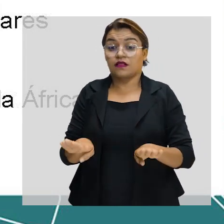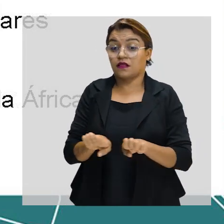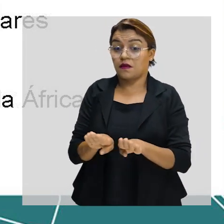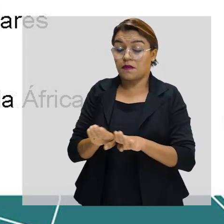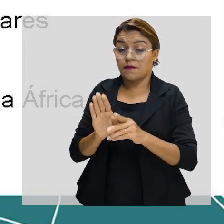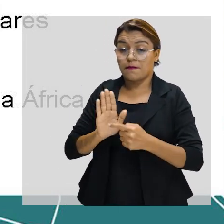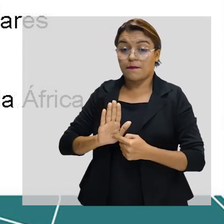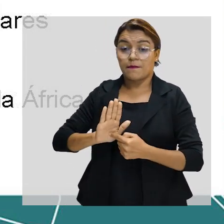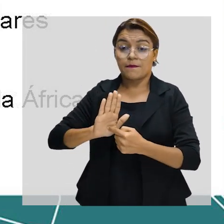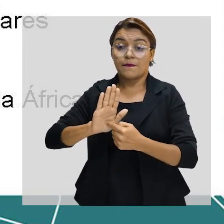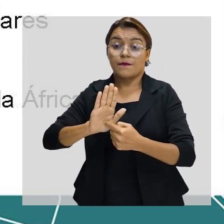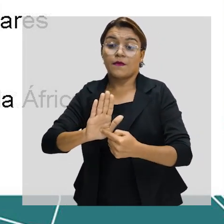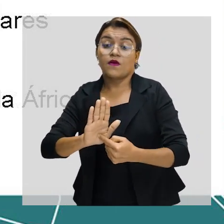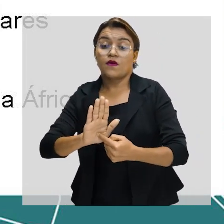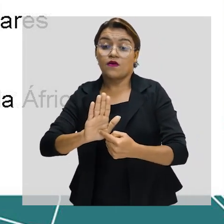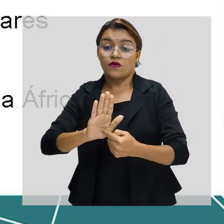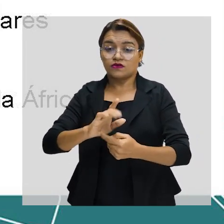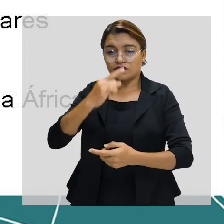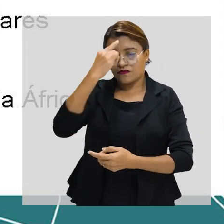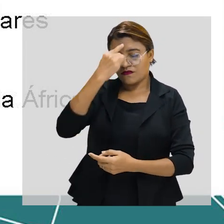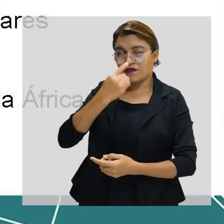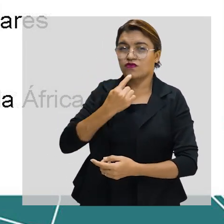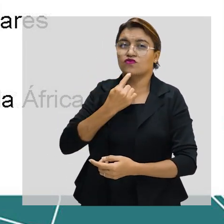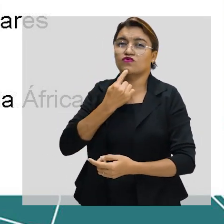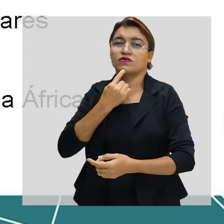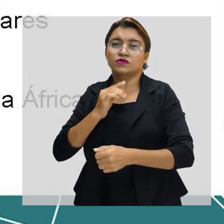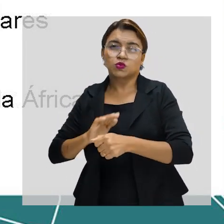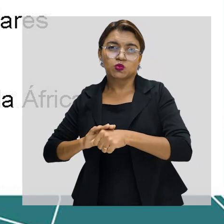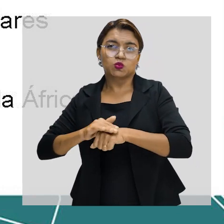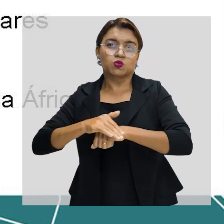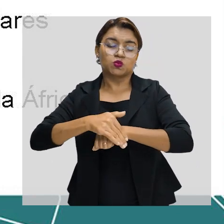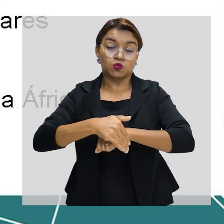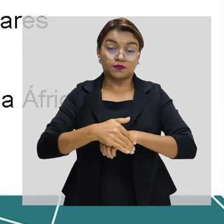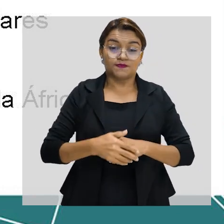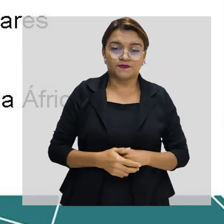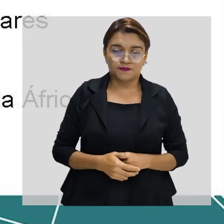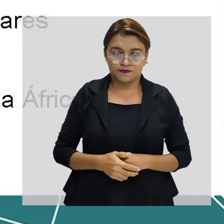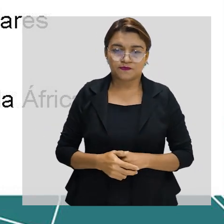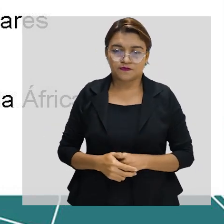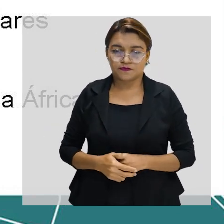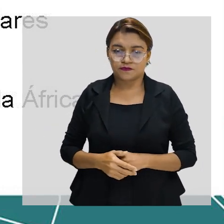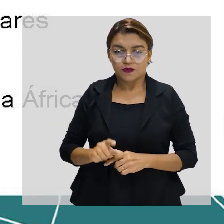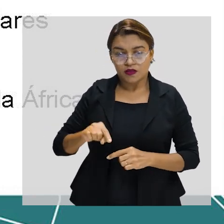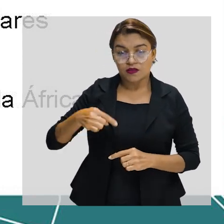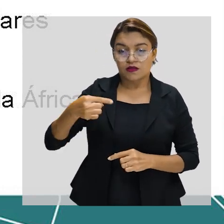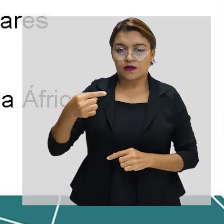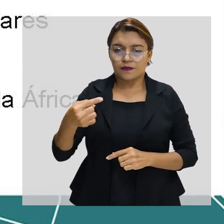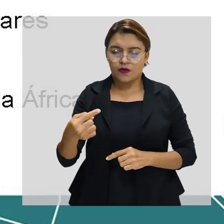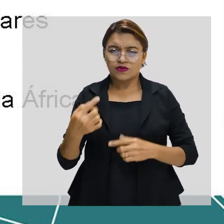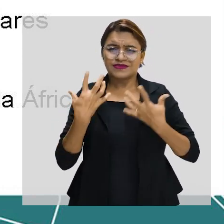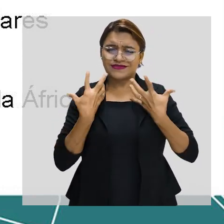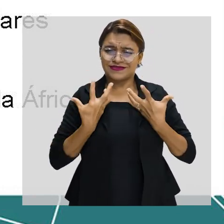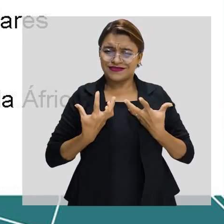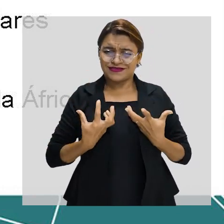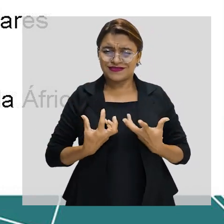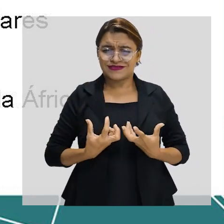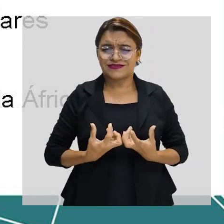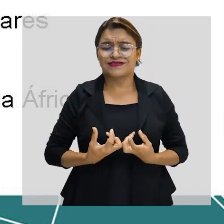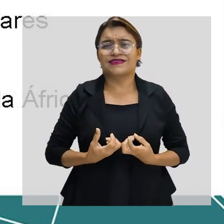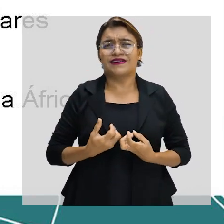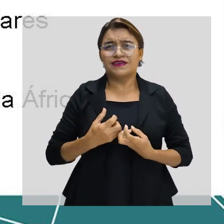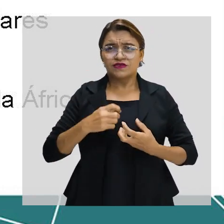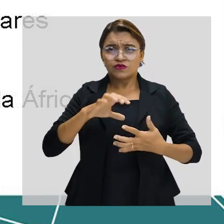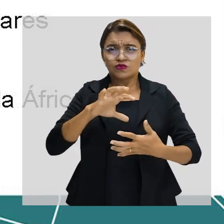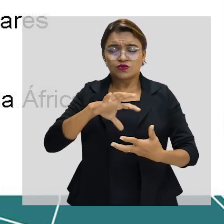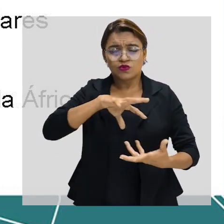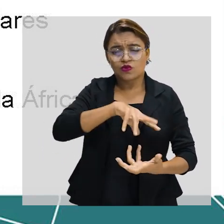além da silhuetar mágico das figuras noturnas, Após cansaços em outros